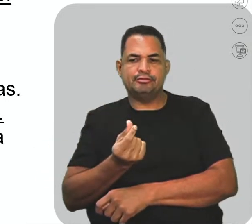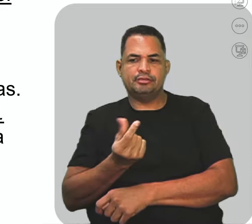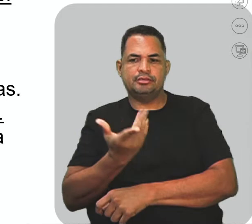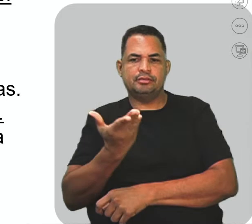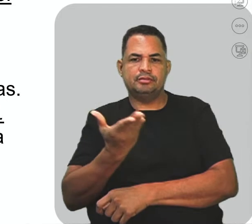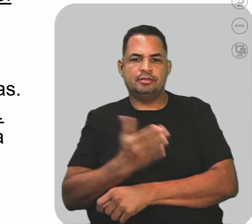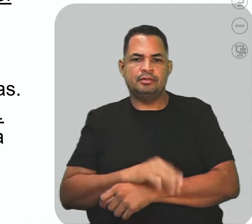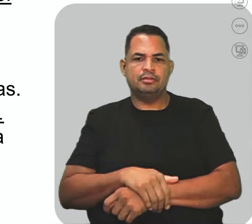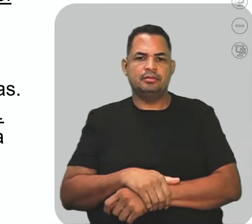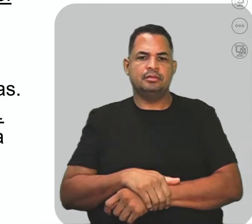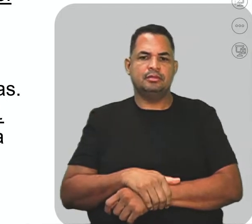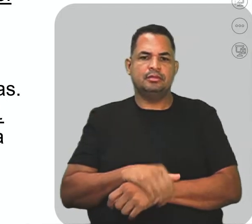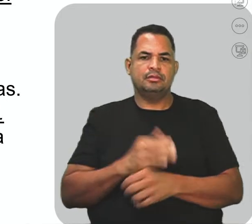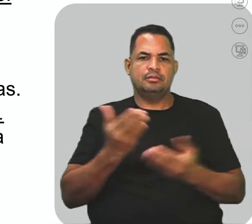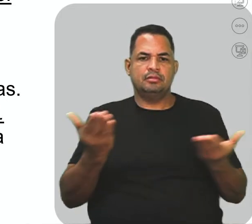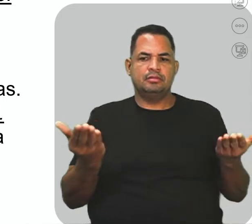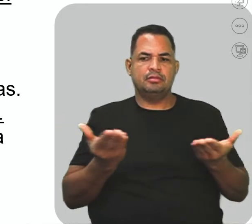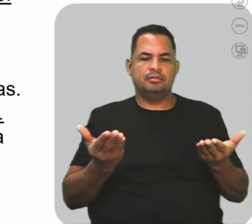olha,